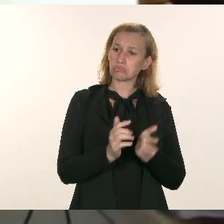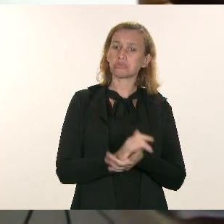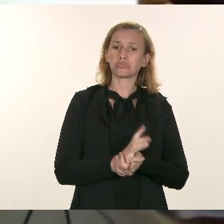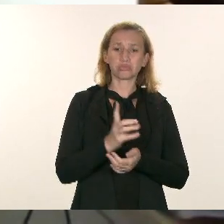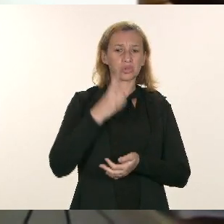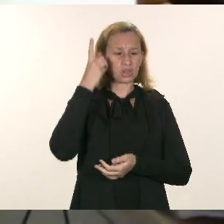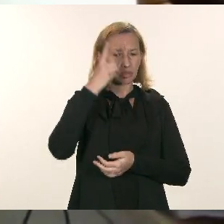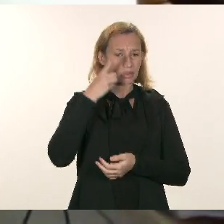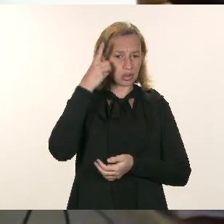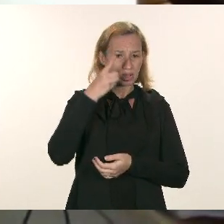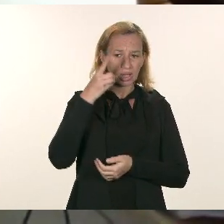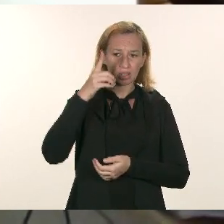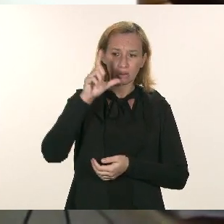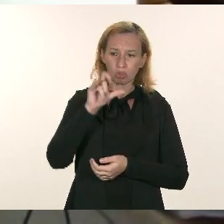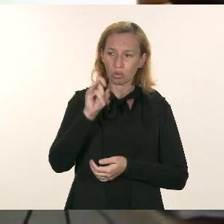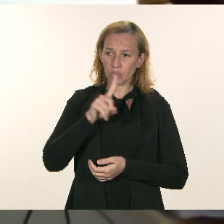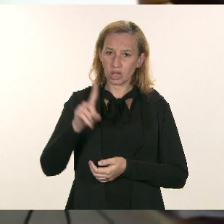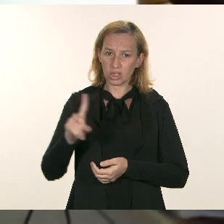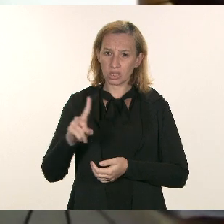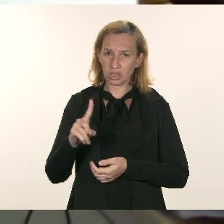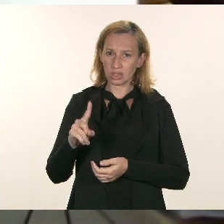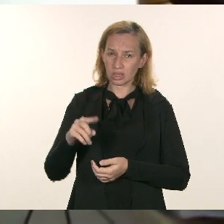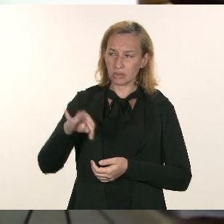aqui na minha frente assistindo,